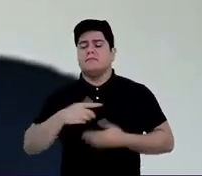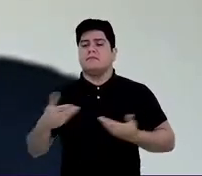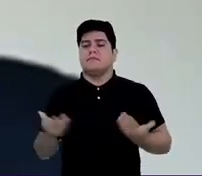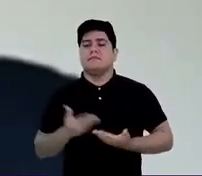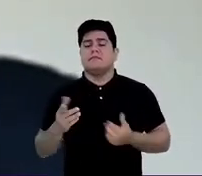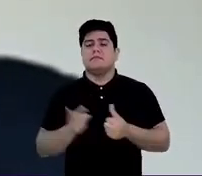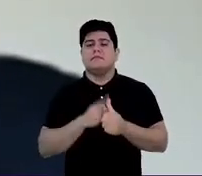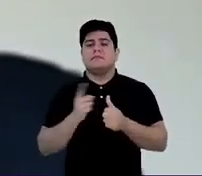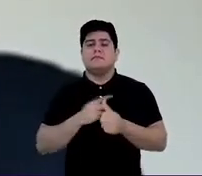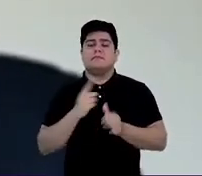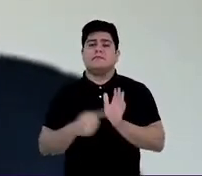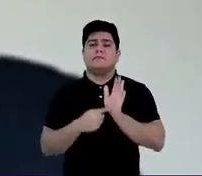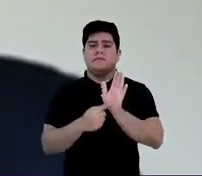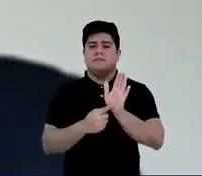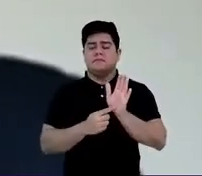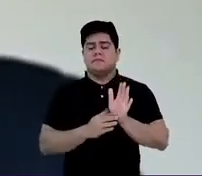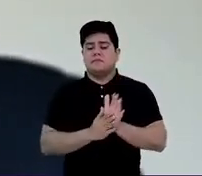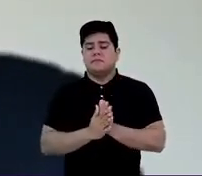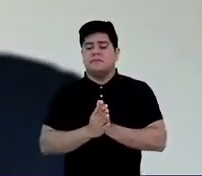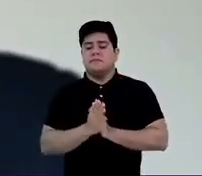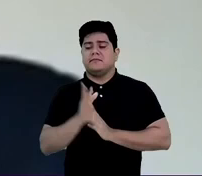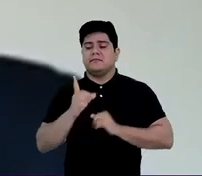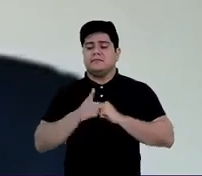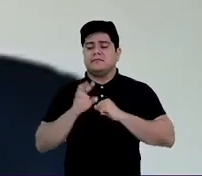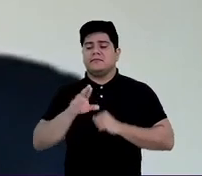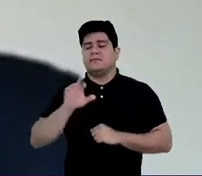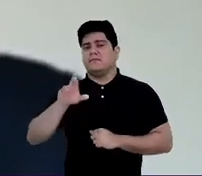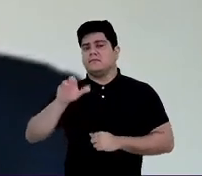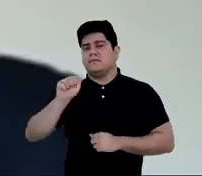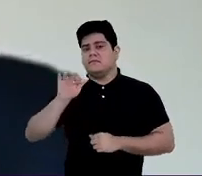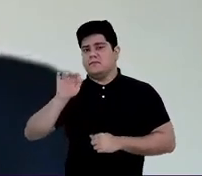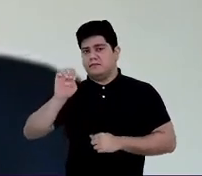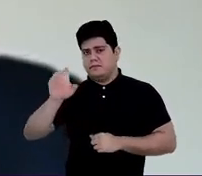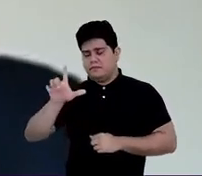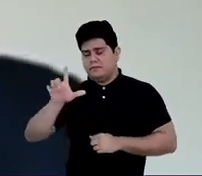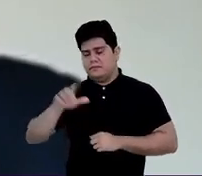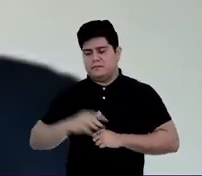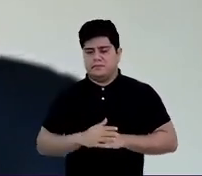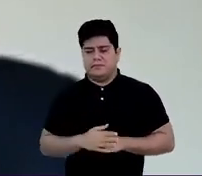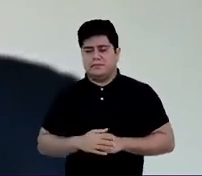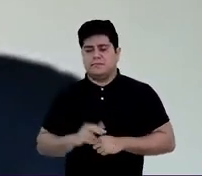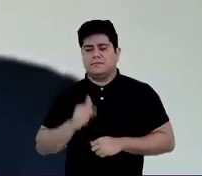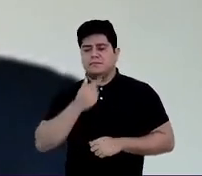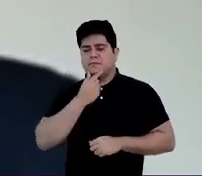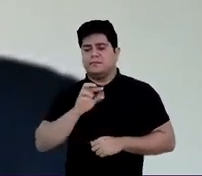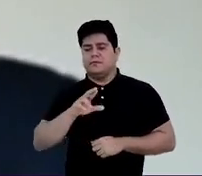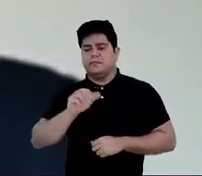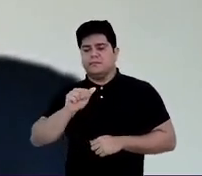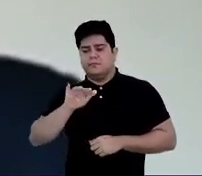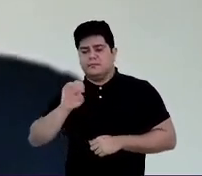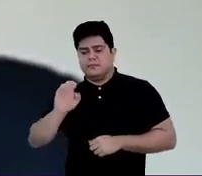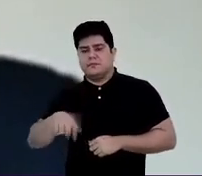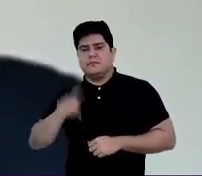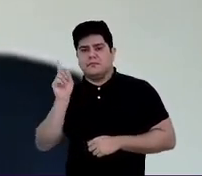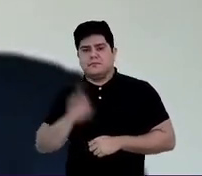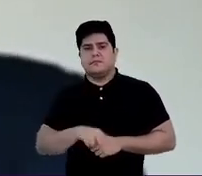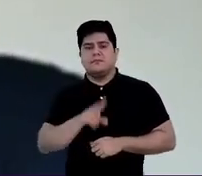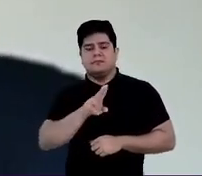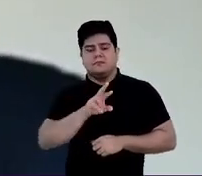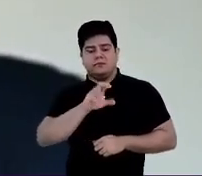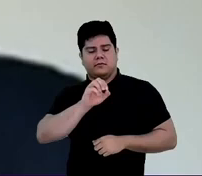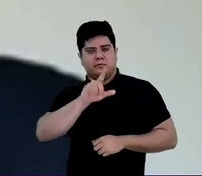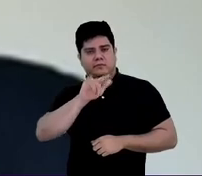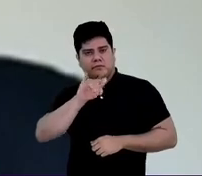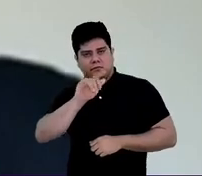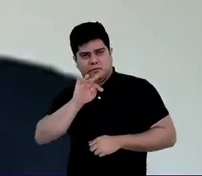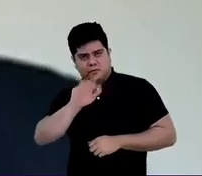primeira apresentação, que vai ser do Dr. Rafael Rocha. Dr. Rafael Rocha, ele é urologista oncológico